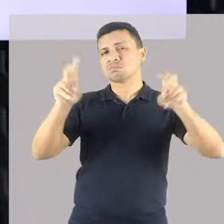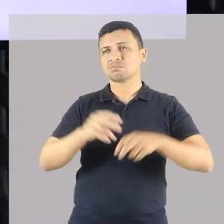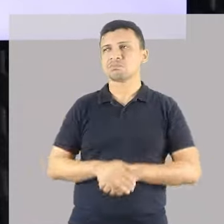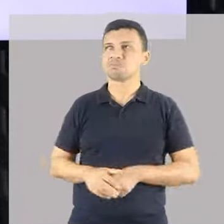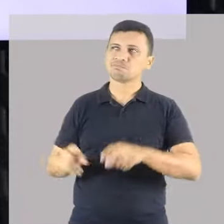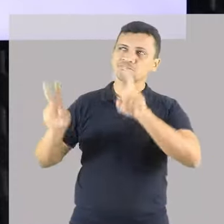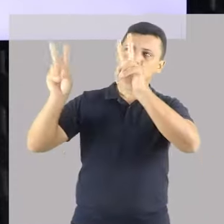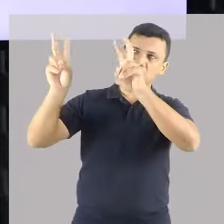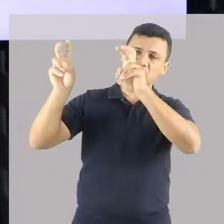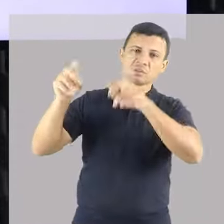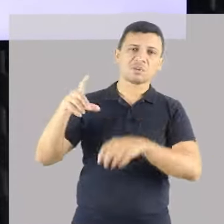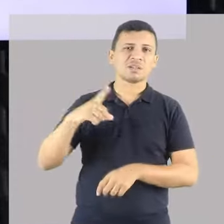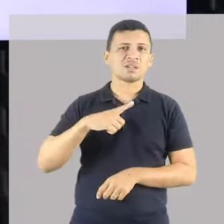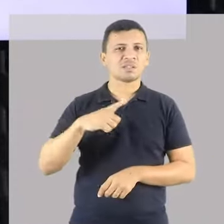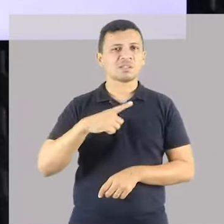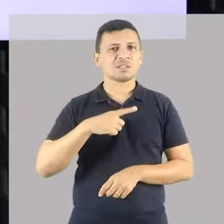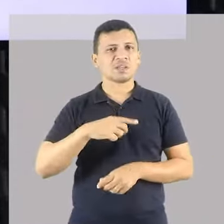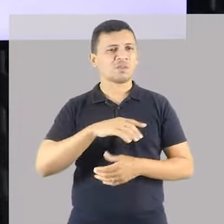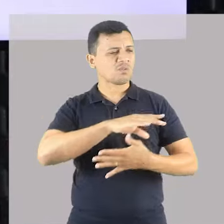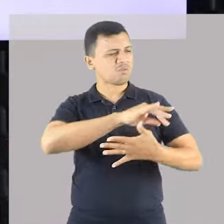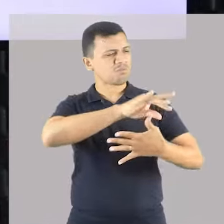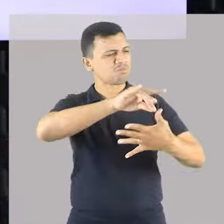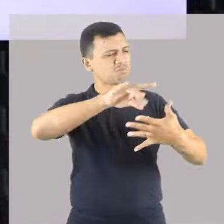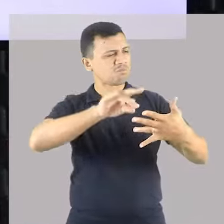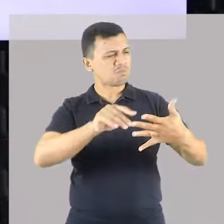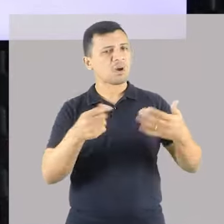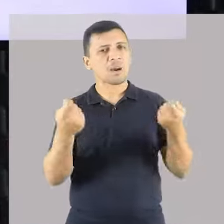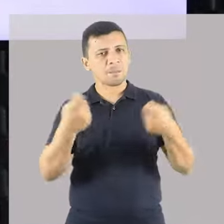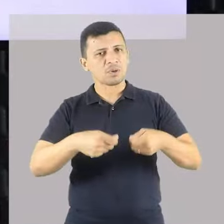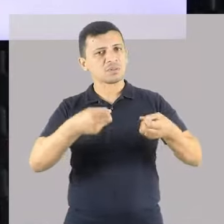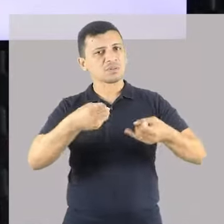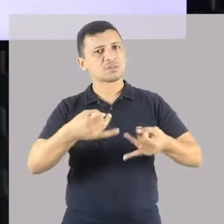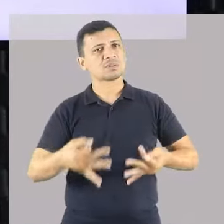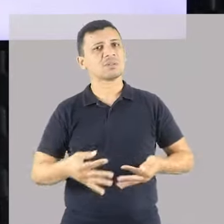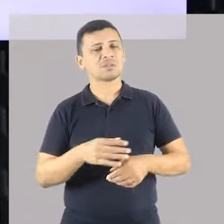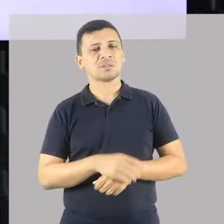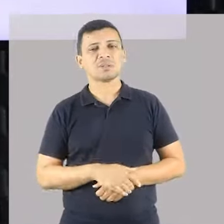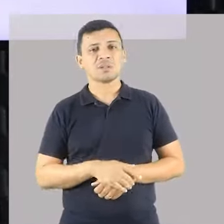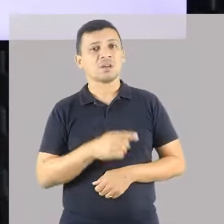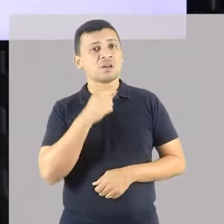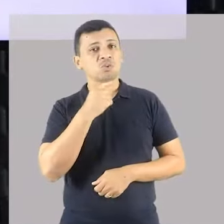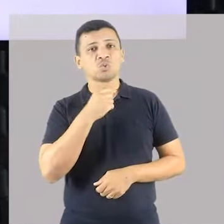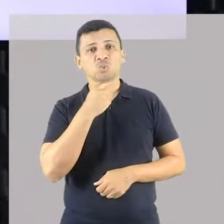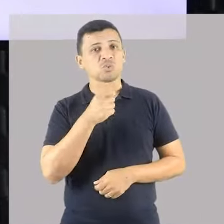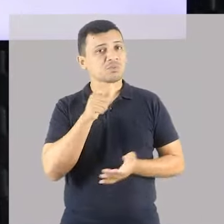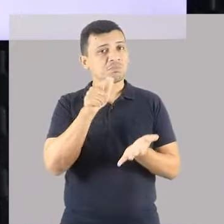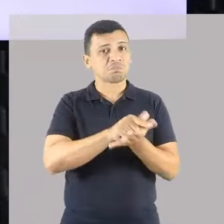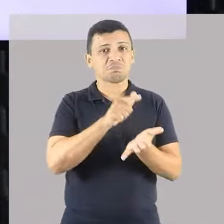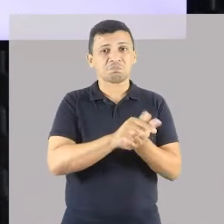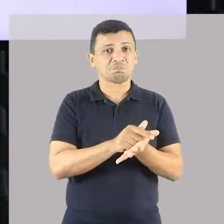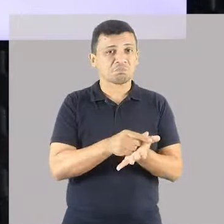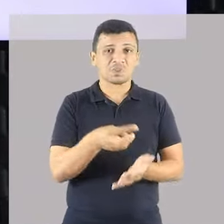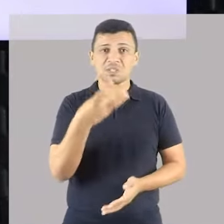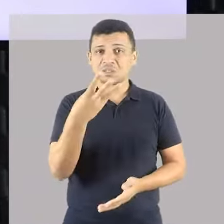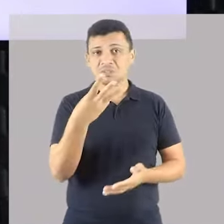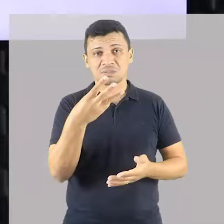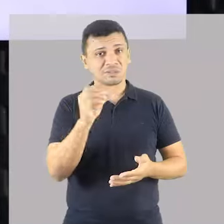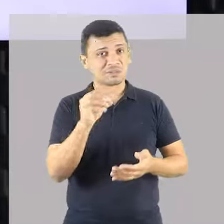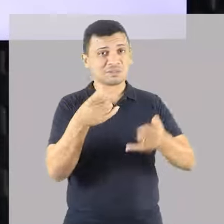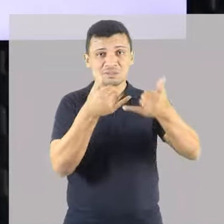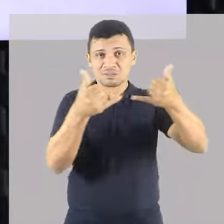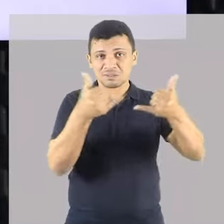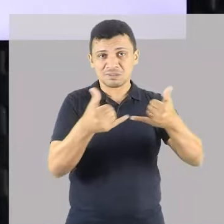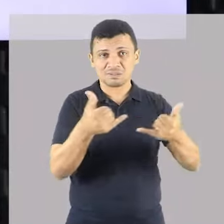escrever eu tenho muitos aspectos que eu posso abordar daquele tema então eu não consigo numa folha de 30 linhas